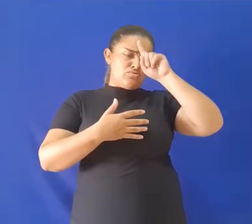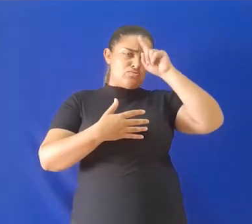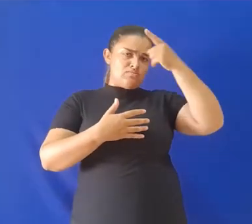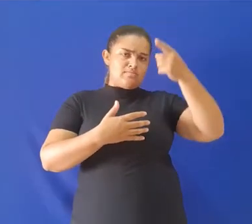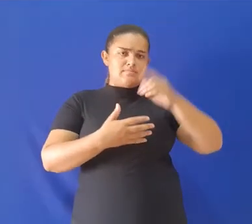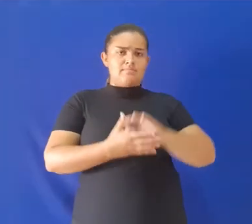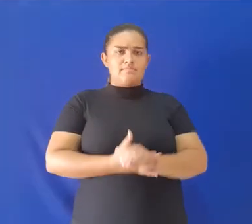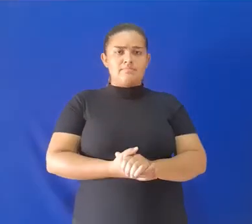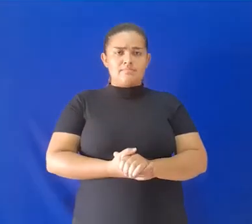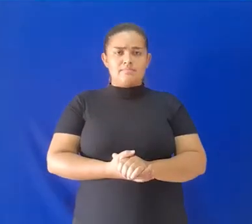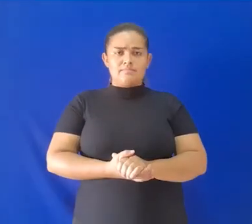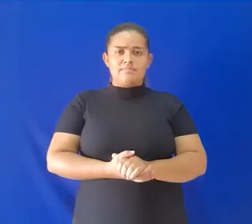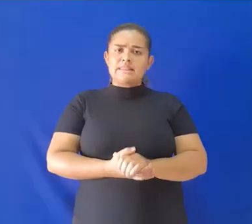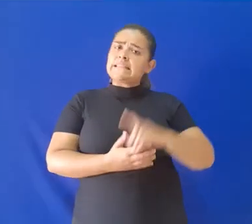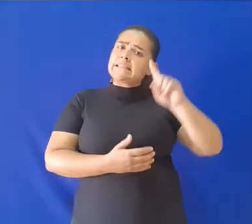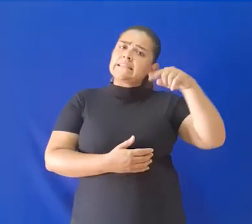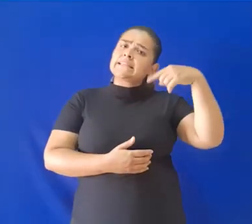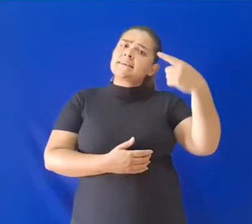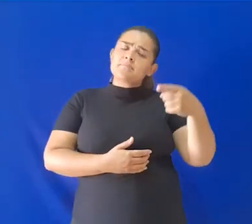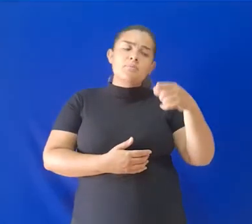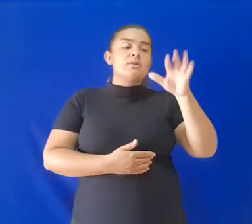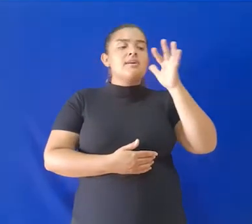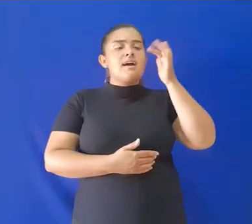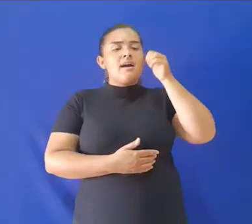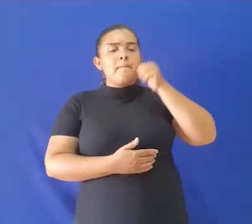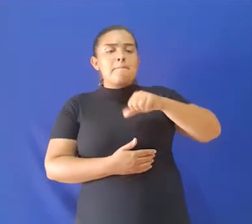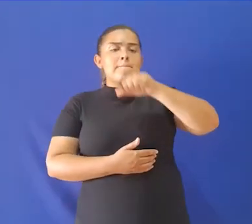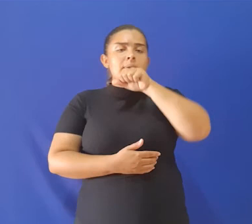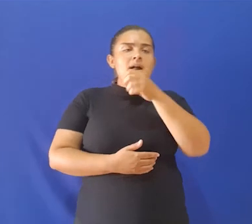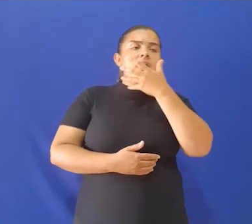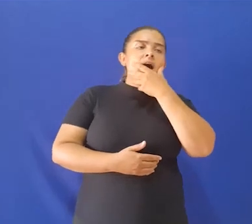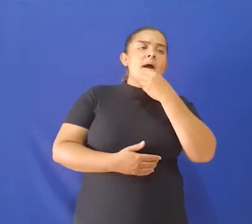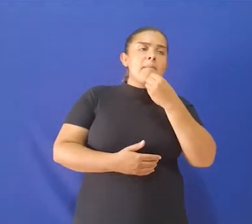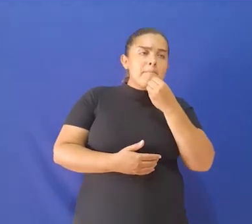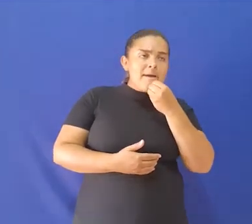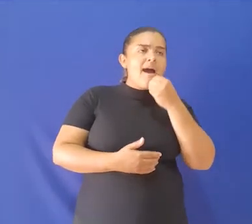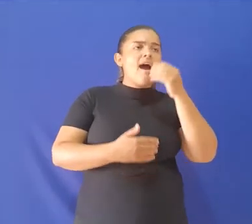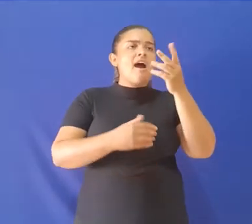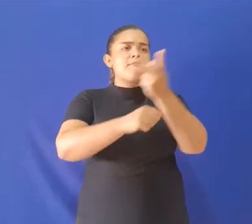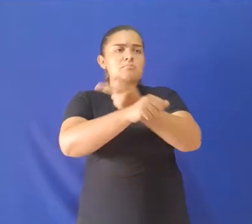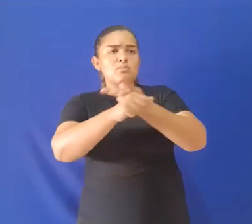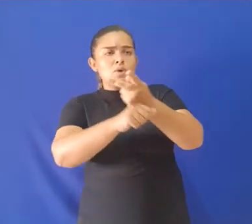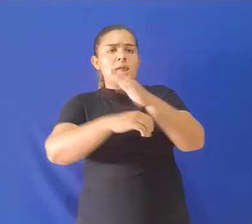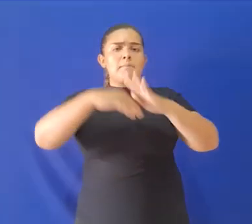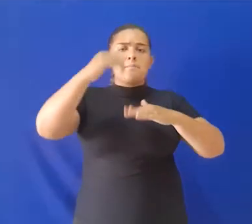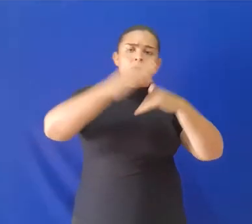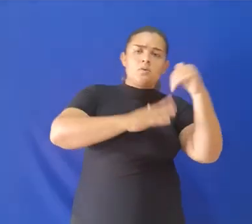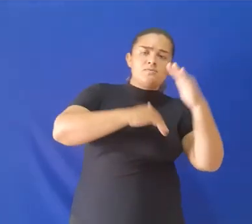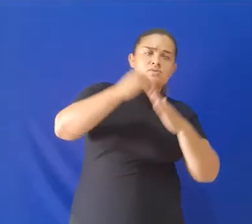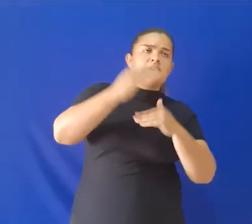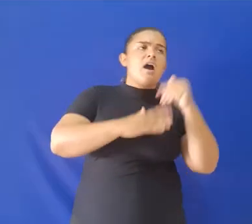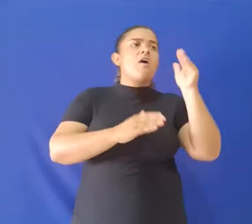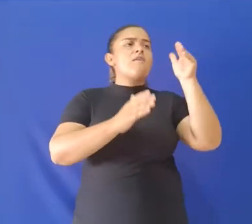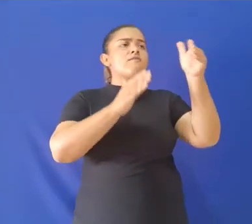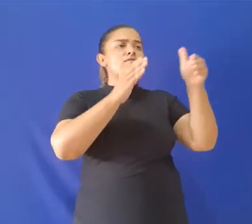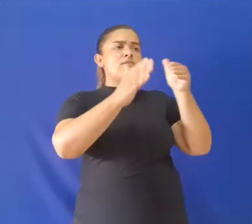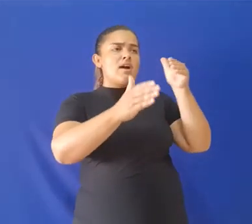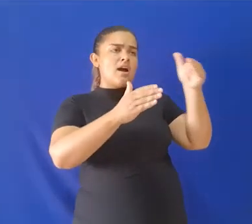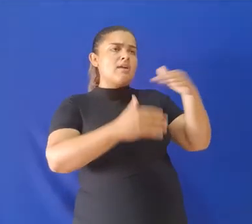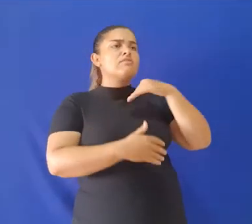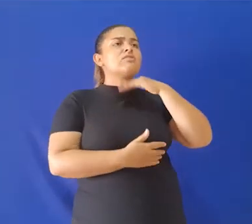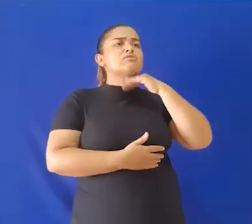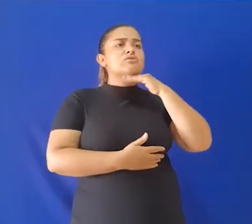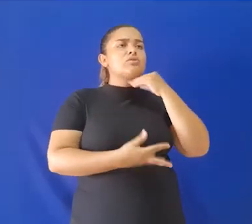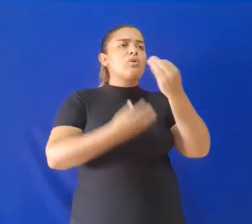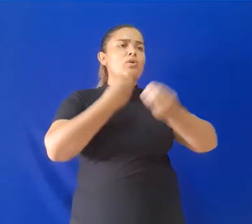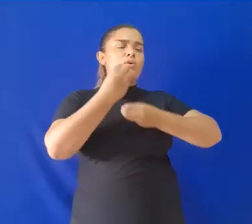ser normal. Isso não é uma verdade. Mas, enfim, depois que esses pais buscam esses caminhos e